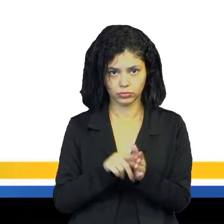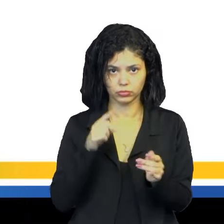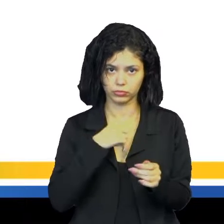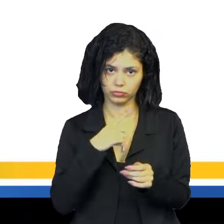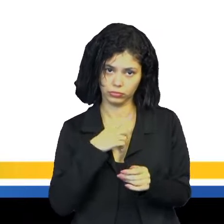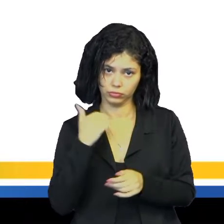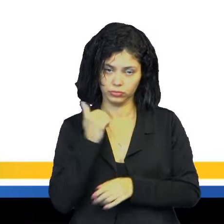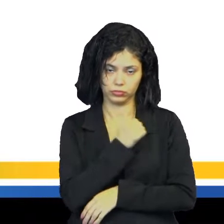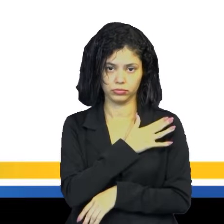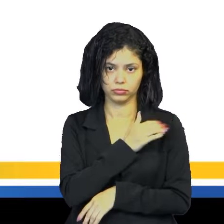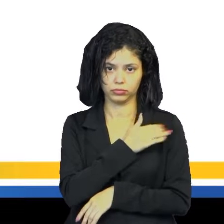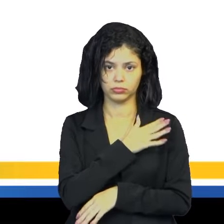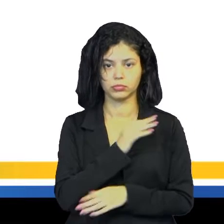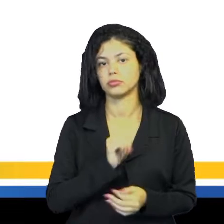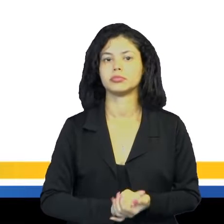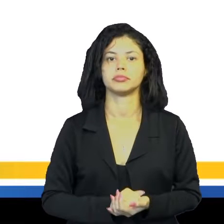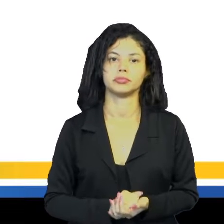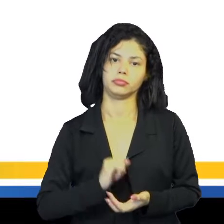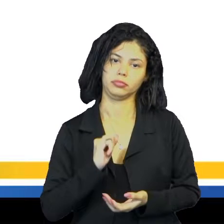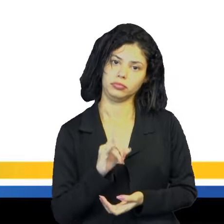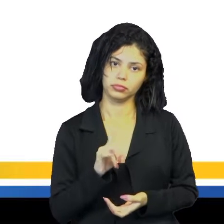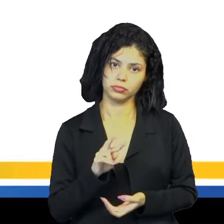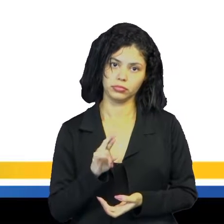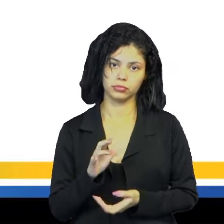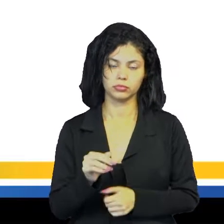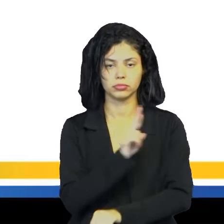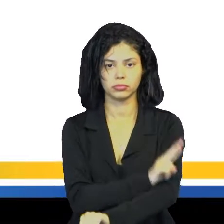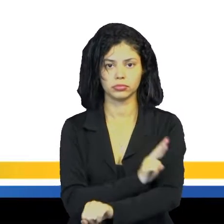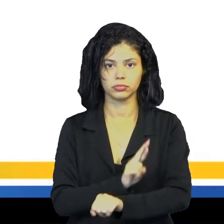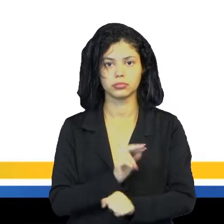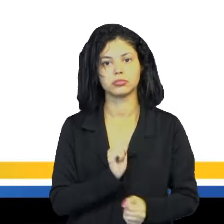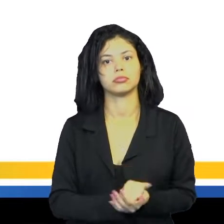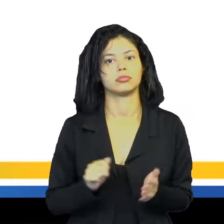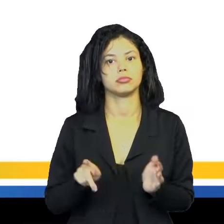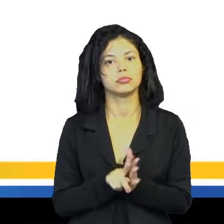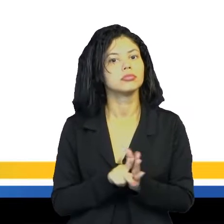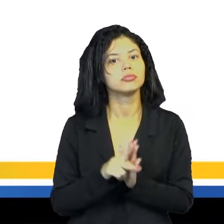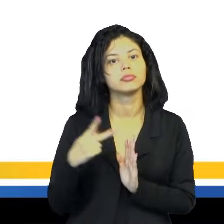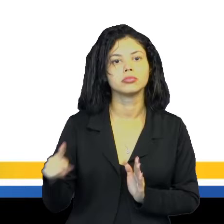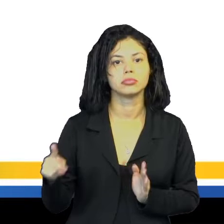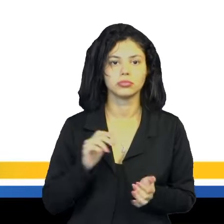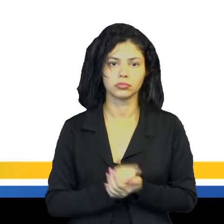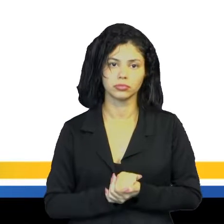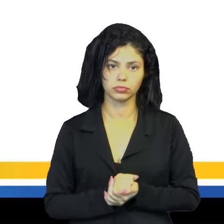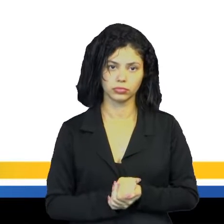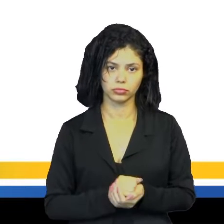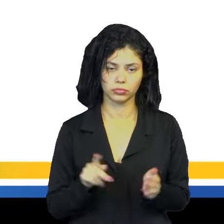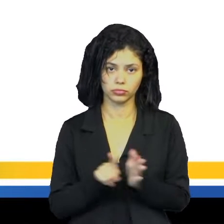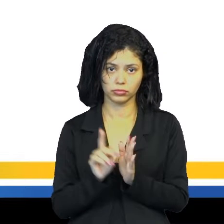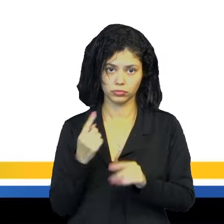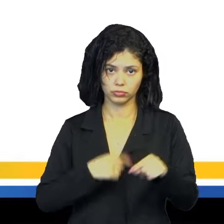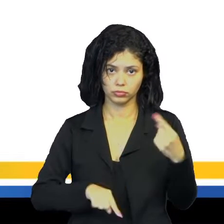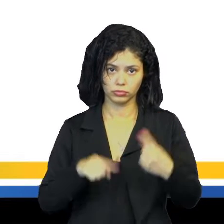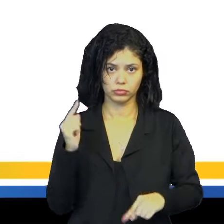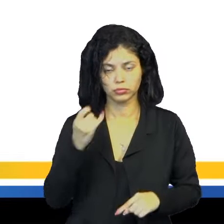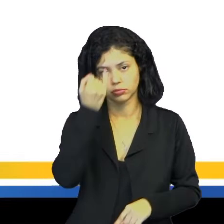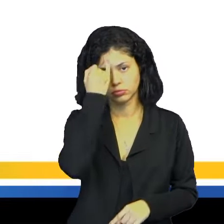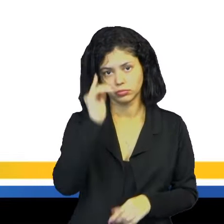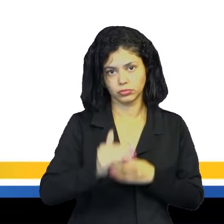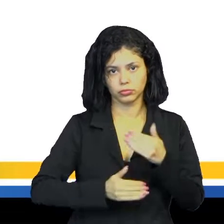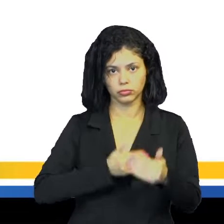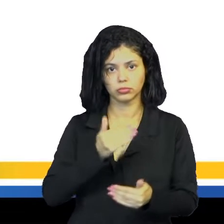desconstruir preconceitos e ideologias religiosas. Por sua vez, essas seriam superadas pelas ideias